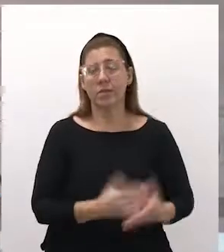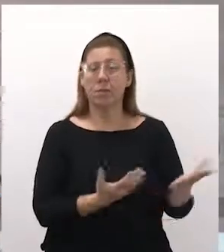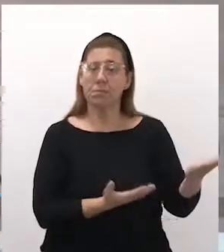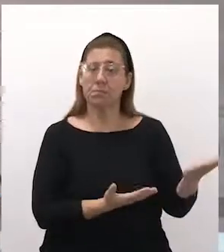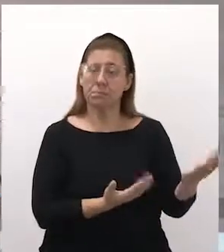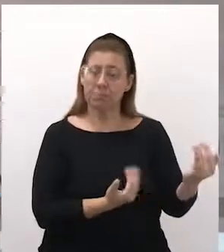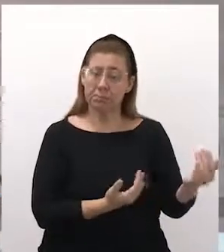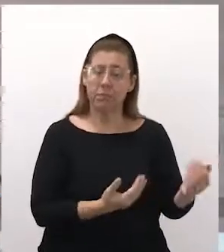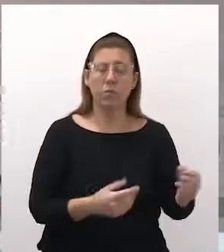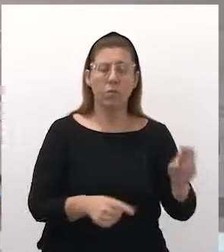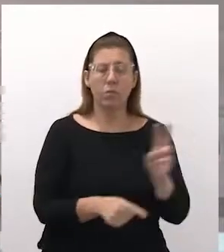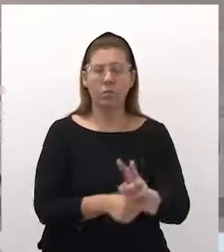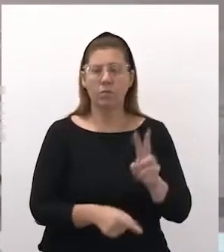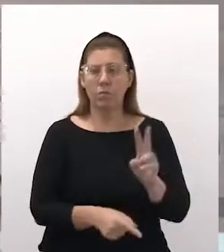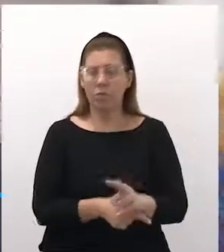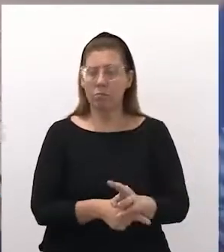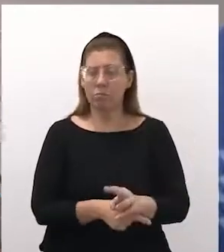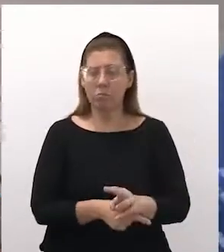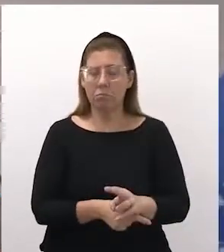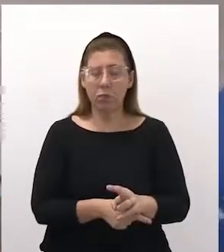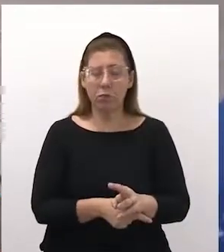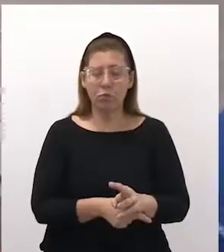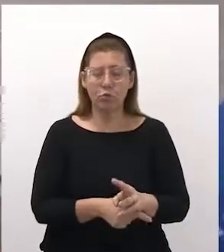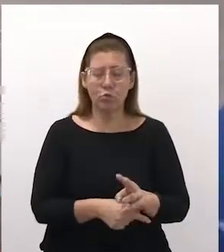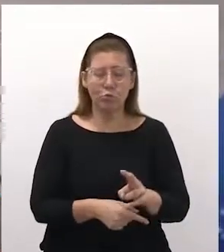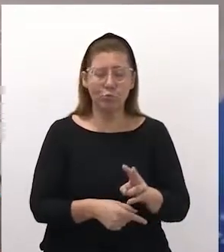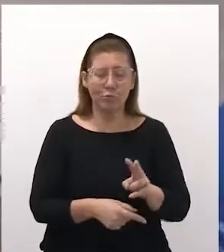homens negros, com responsabilidades...